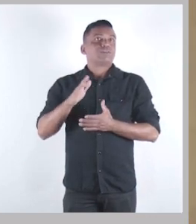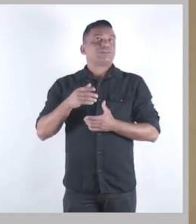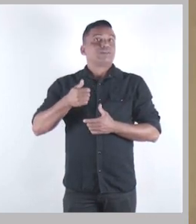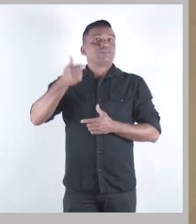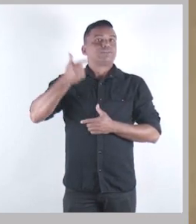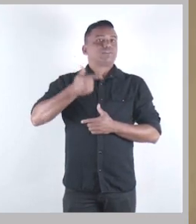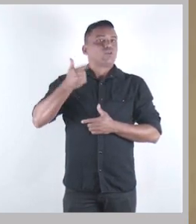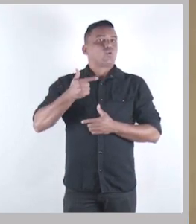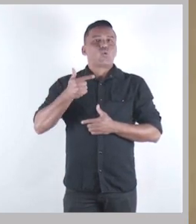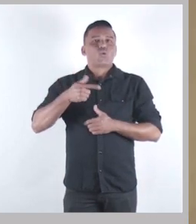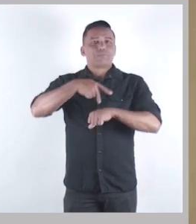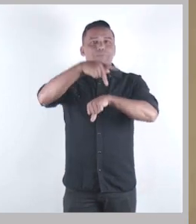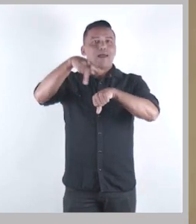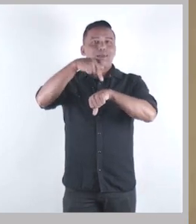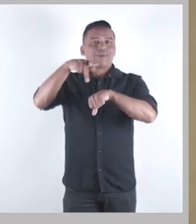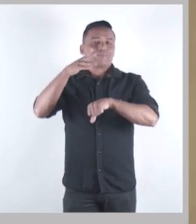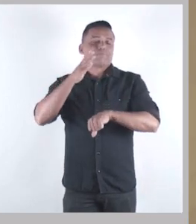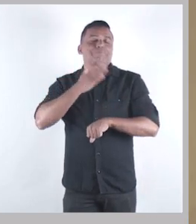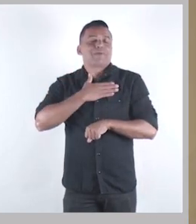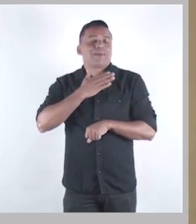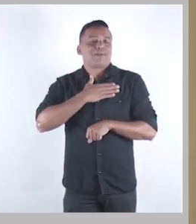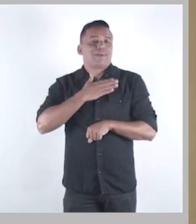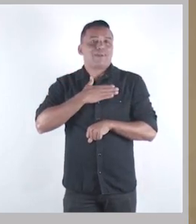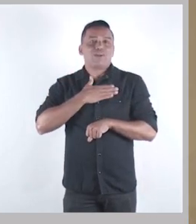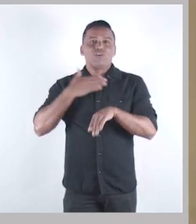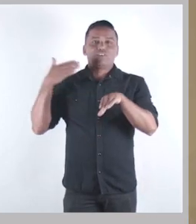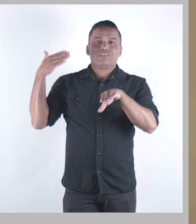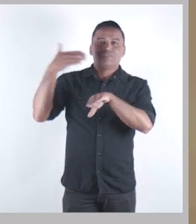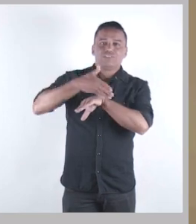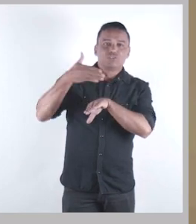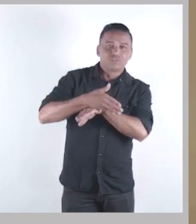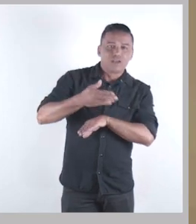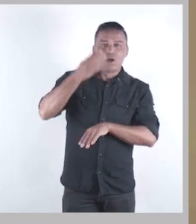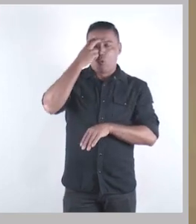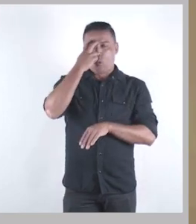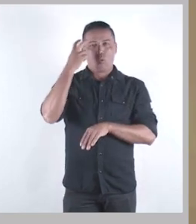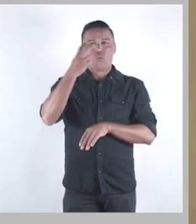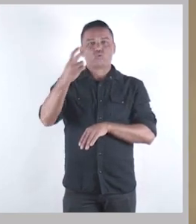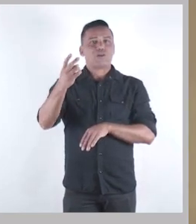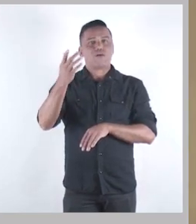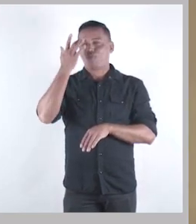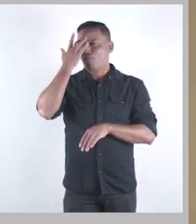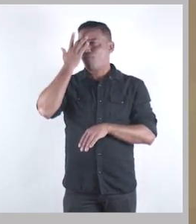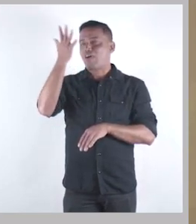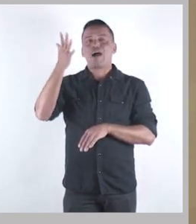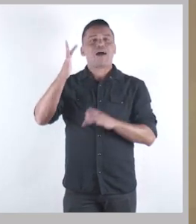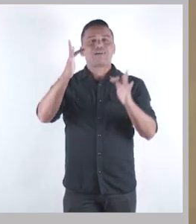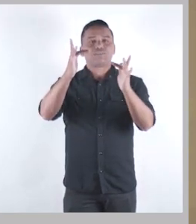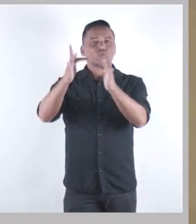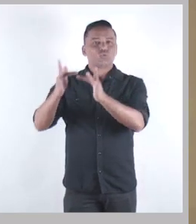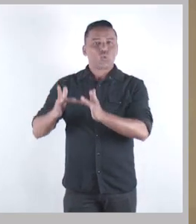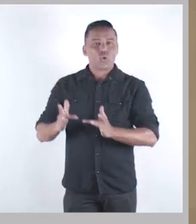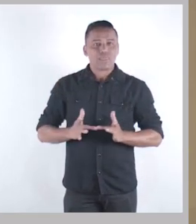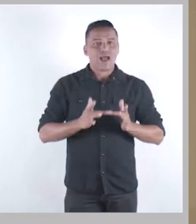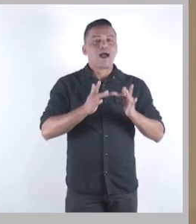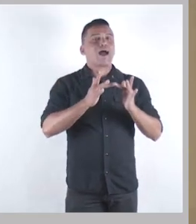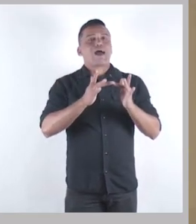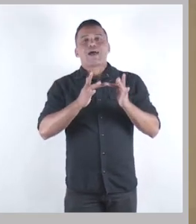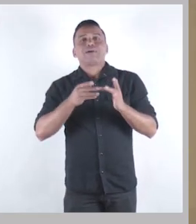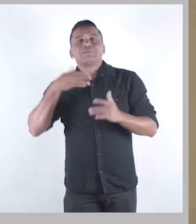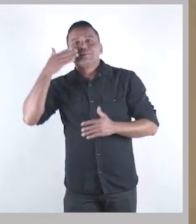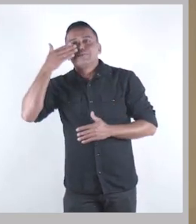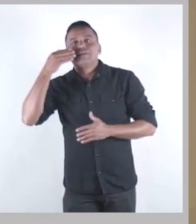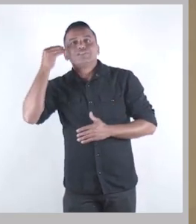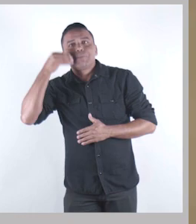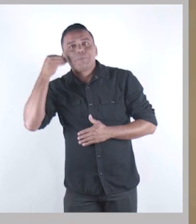facilidade do entrosamento cultural, a facilidade de mergulhar nos tipos de comida que não têm muita